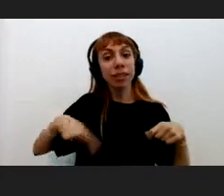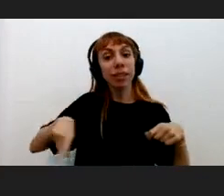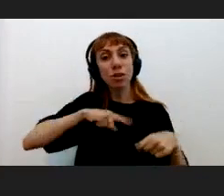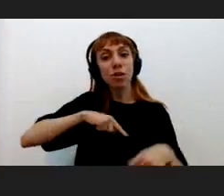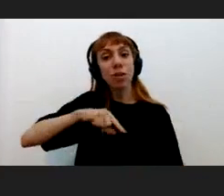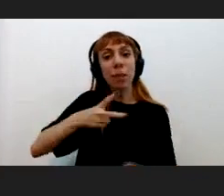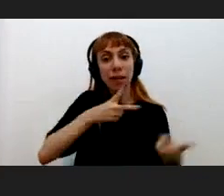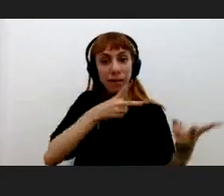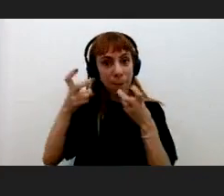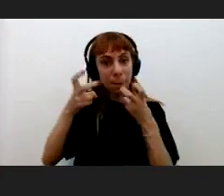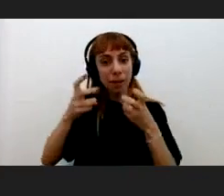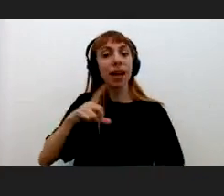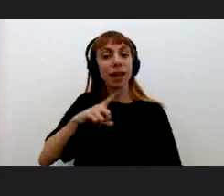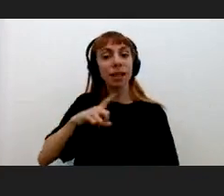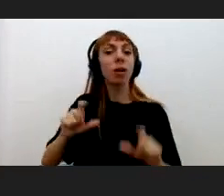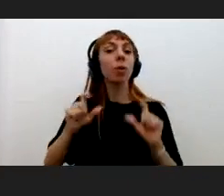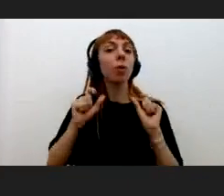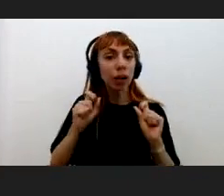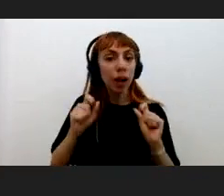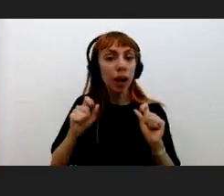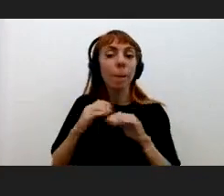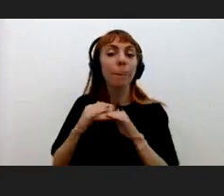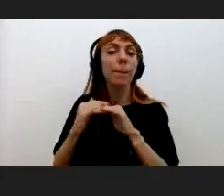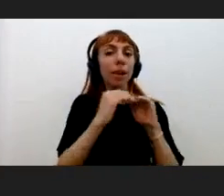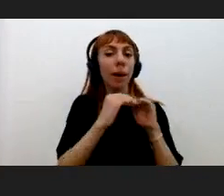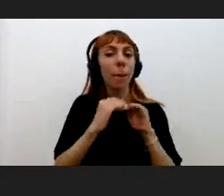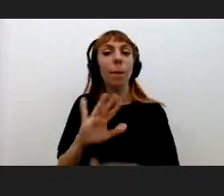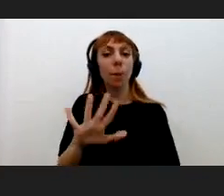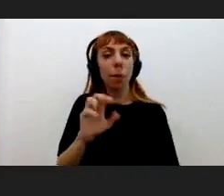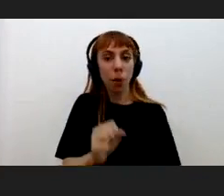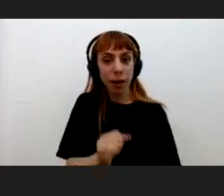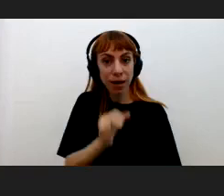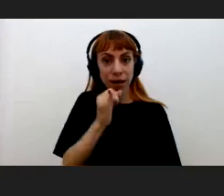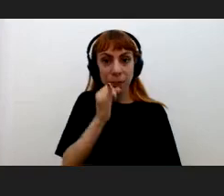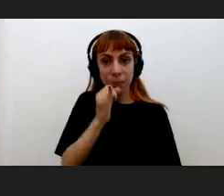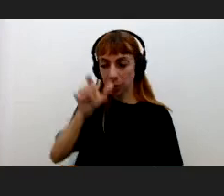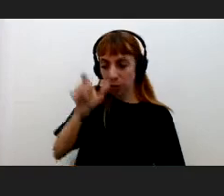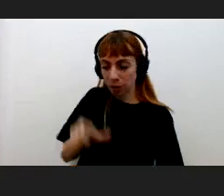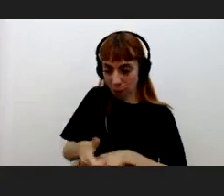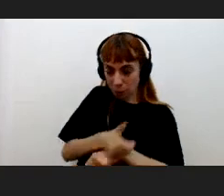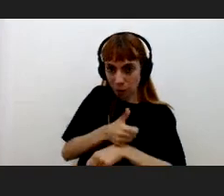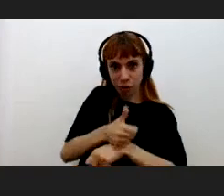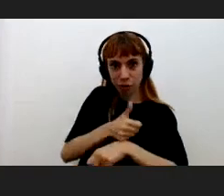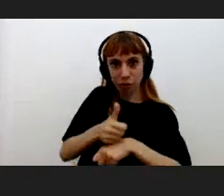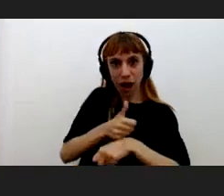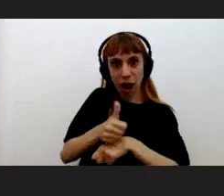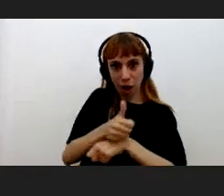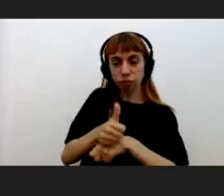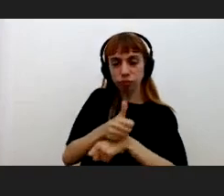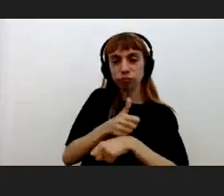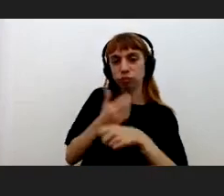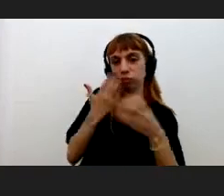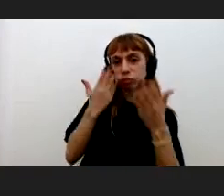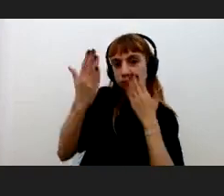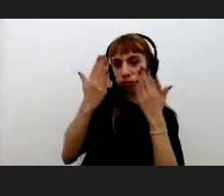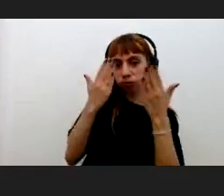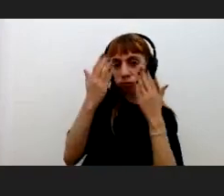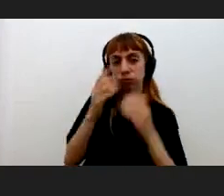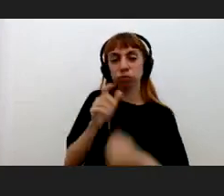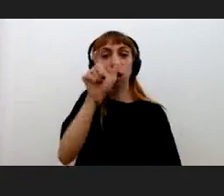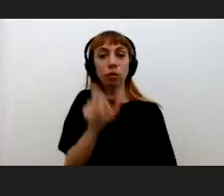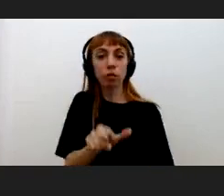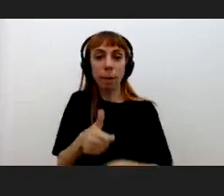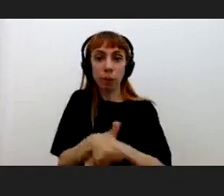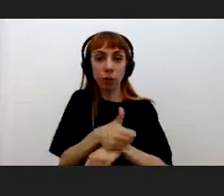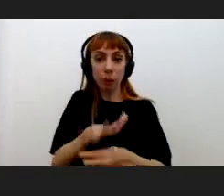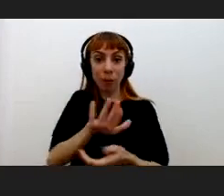que está atendendo, daquele intérprete que também está trabalhando naquele contexto e daquela pessoa que está inserida naquela relação tripla,